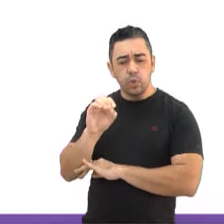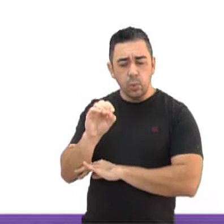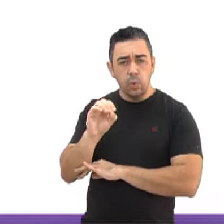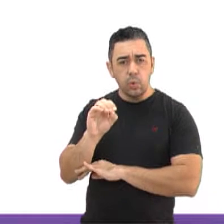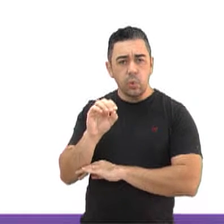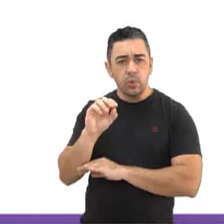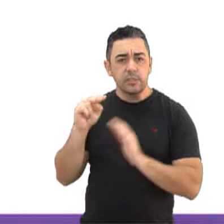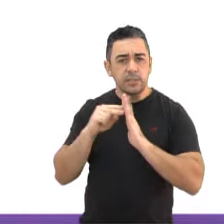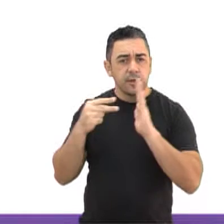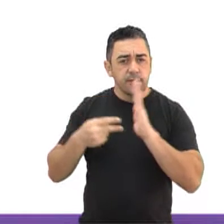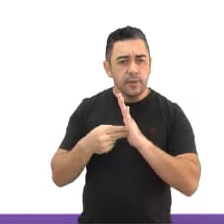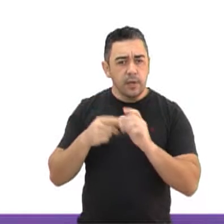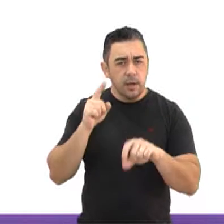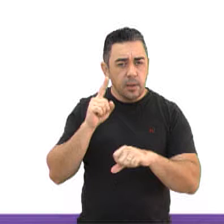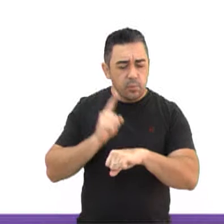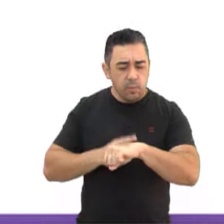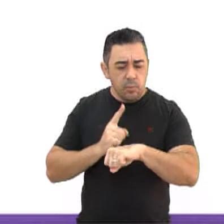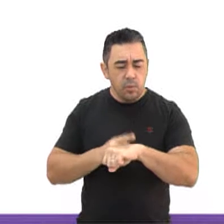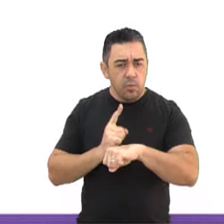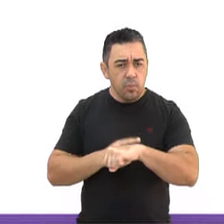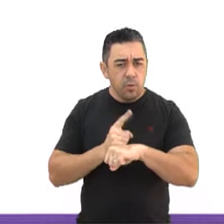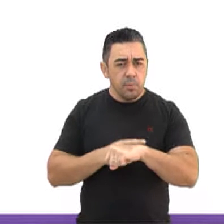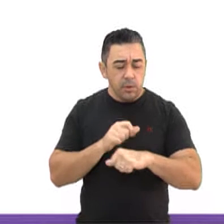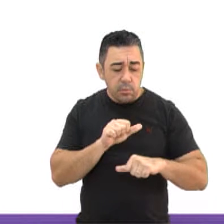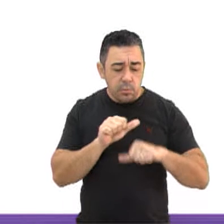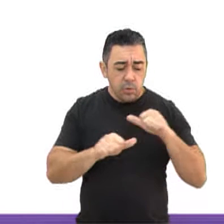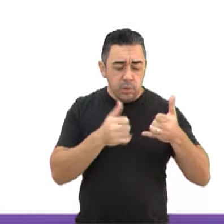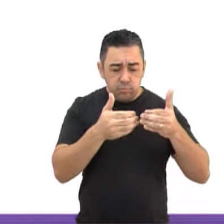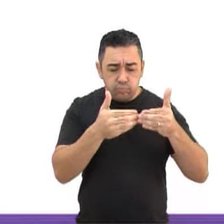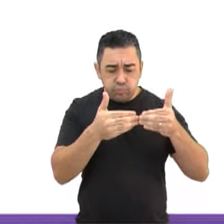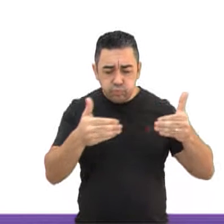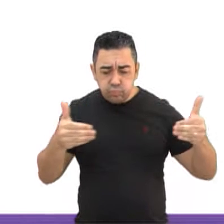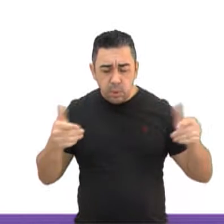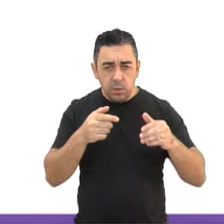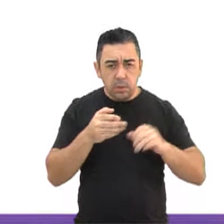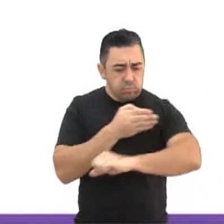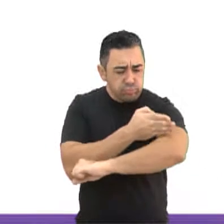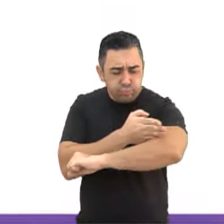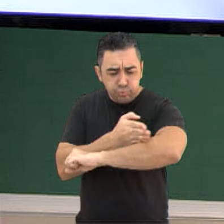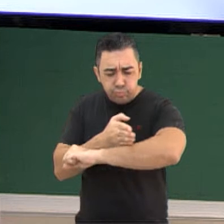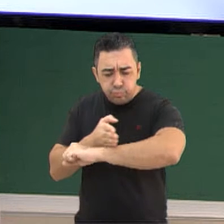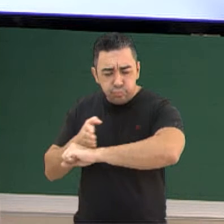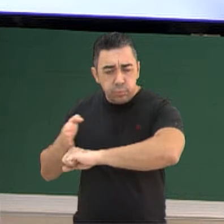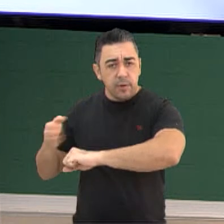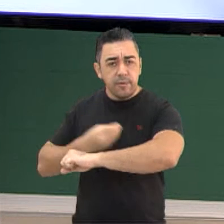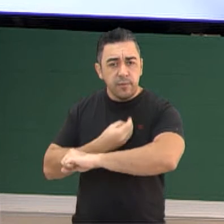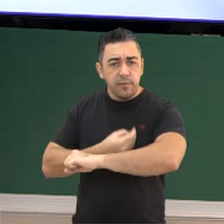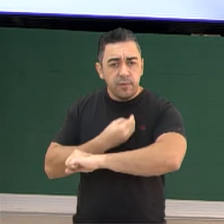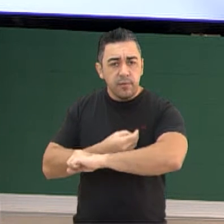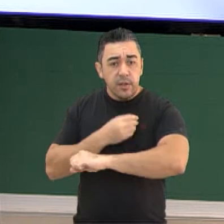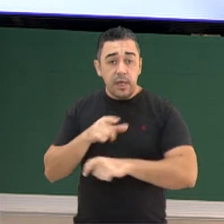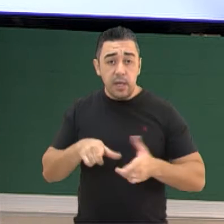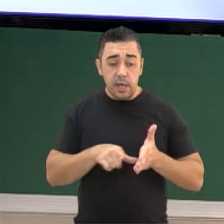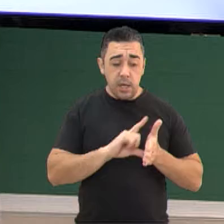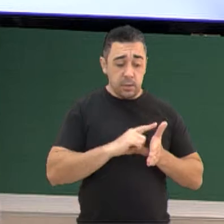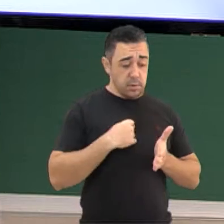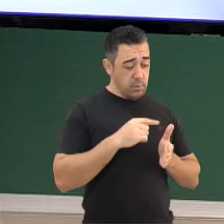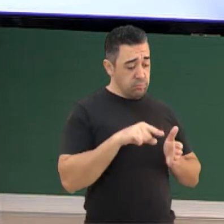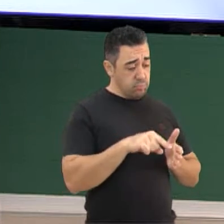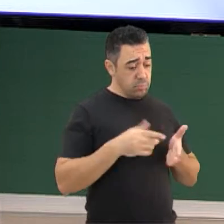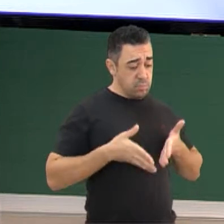da antropologia, mas não se preocupem com isso. Liminar ou liminaridade. Antes do ritual você está numa posição, é uma